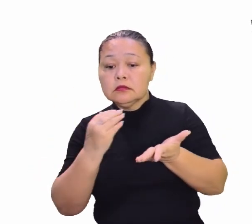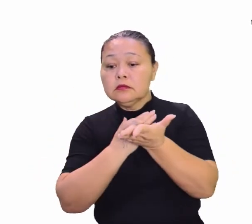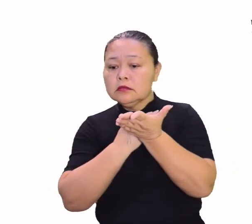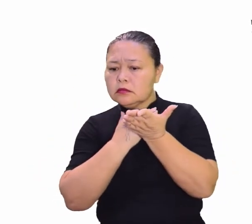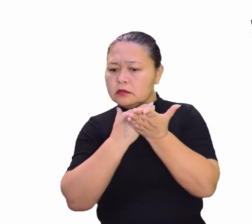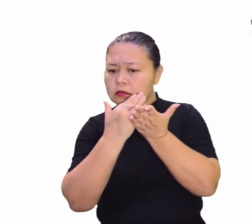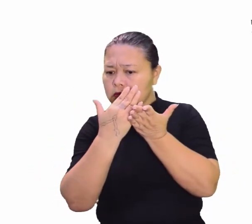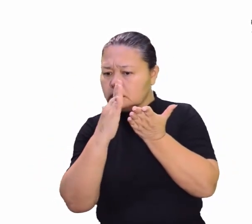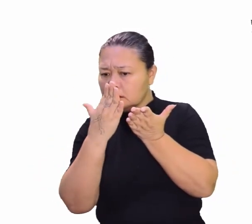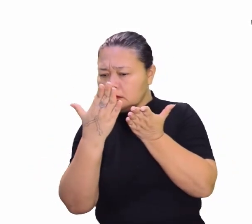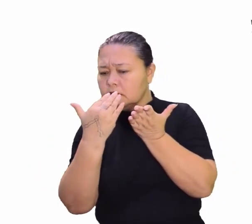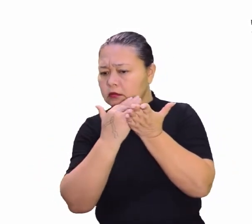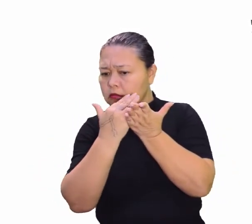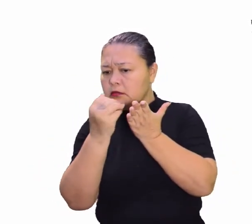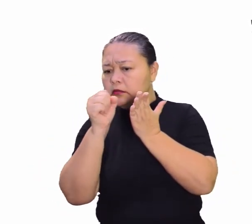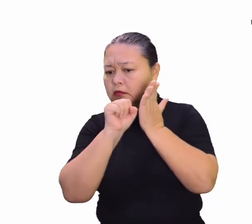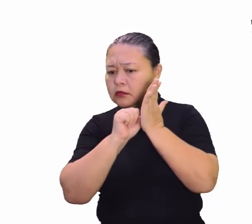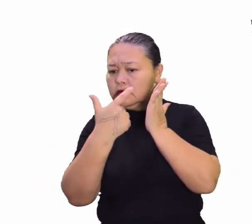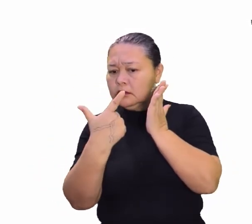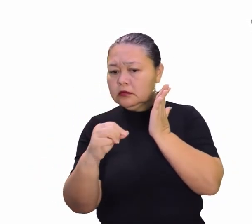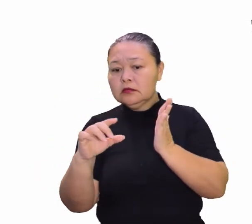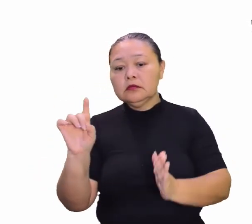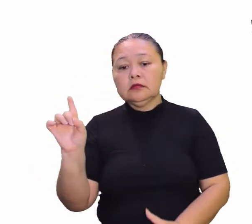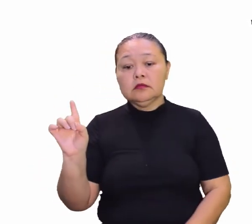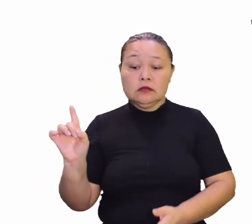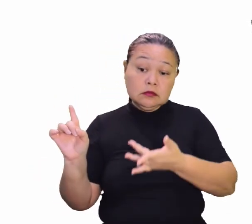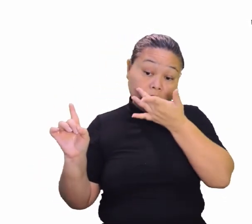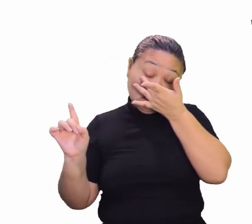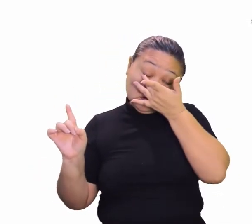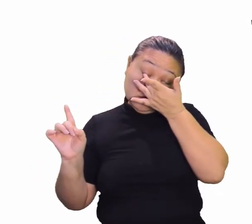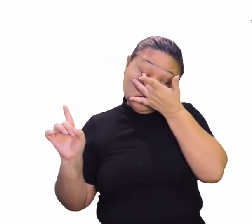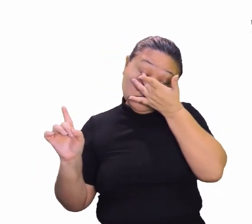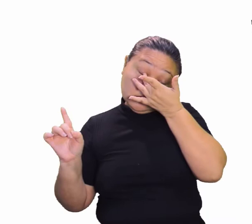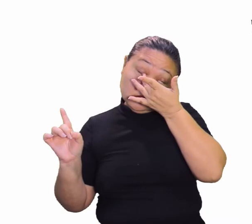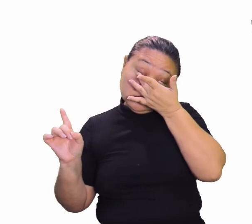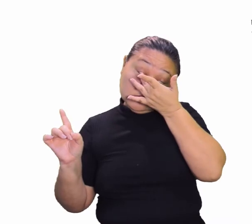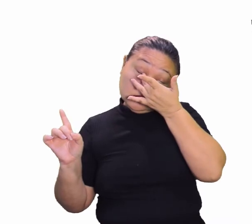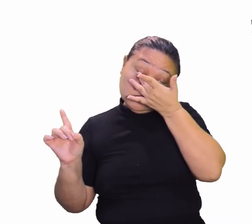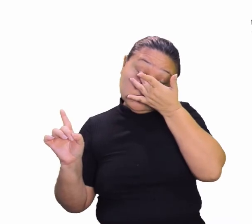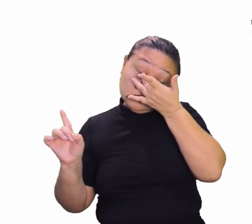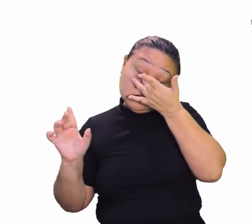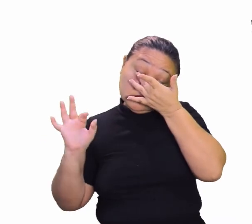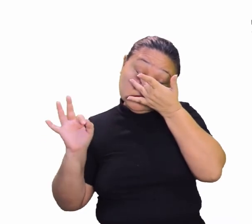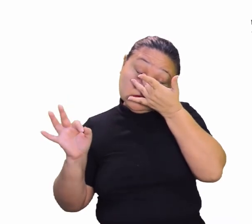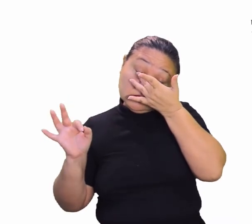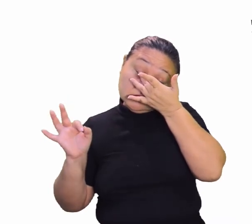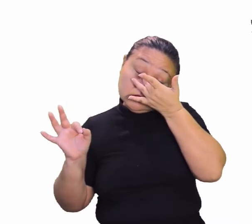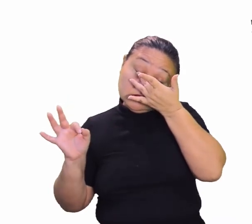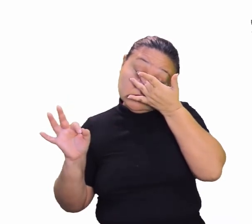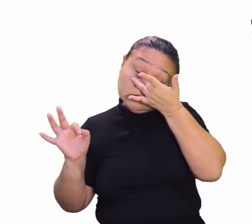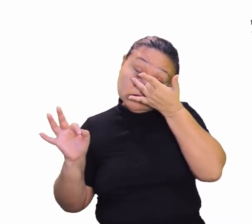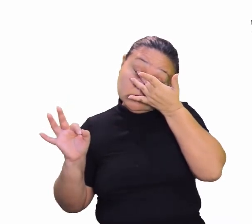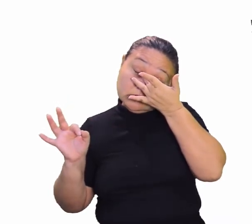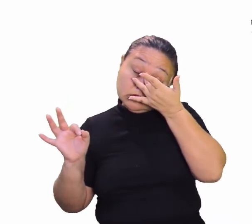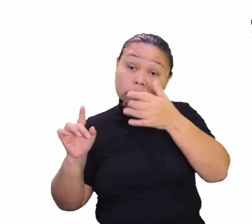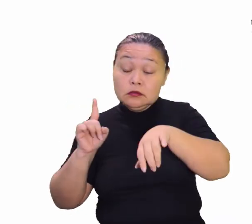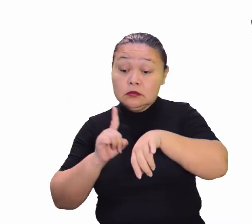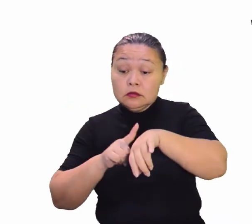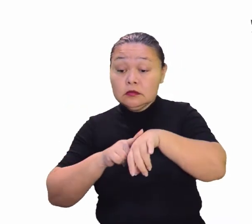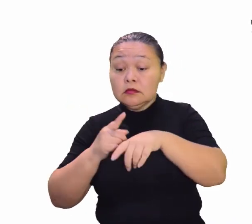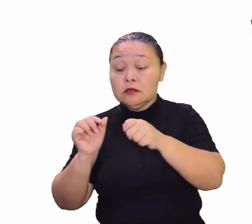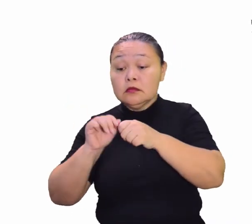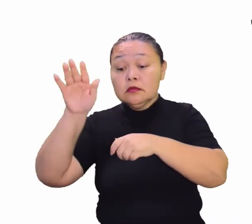da metade do século XX, na verdade todos, né? A partir da metade do século XX, então justamente no momento que a Europa parou